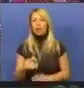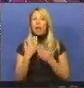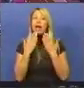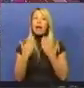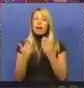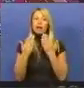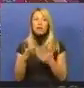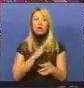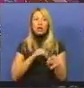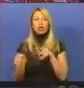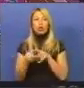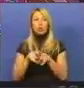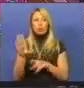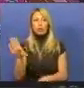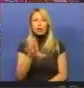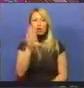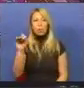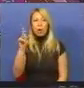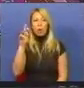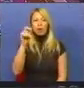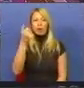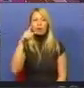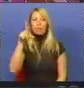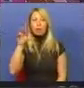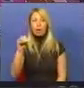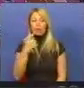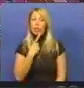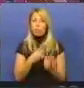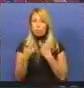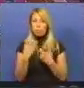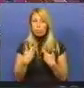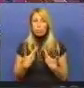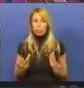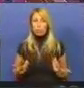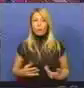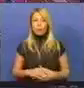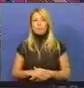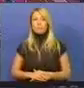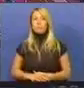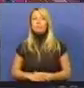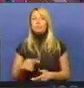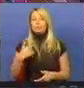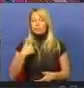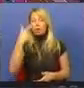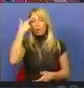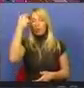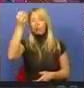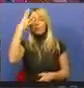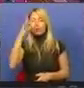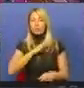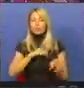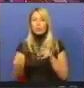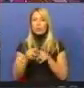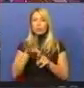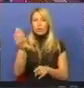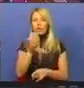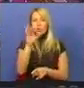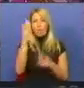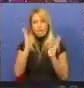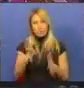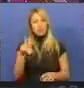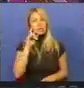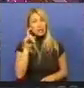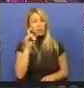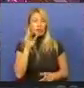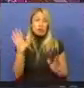Agradecer ao Sr. Deputado João Rebelo as questões que coloca. Eu compreendo, o Sr. Deputado João Rebelo tem que defender